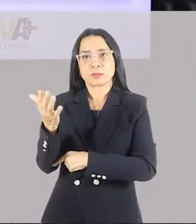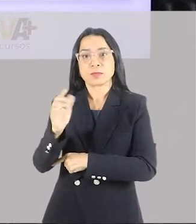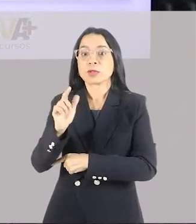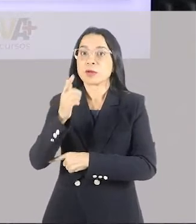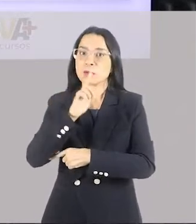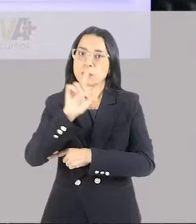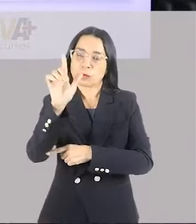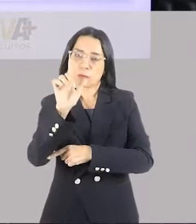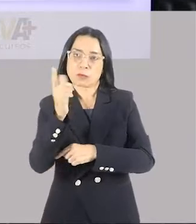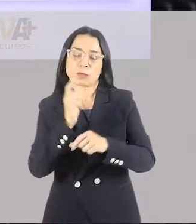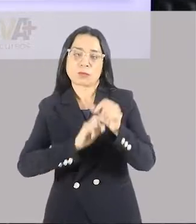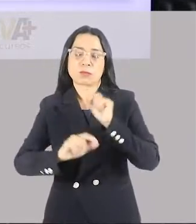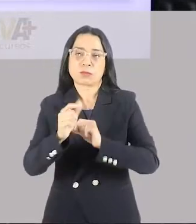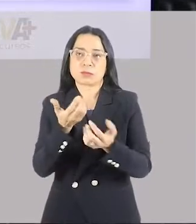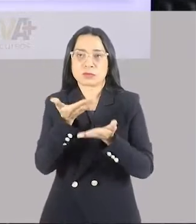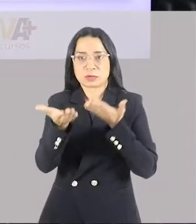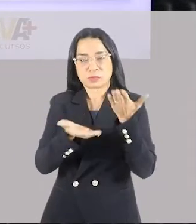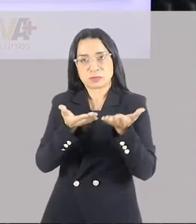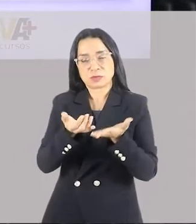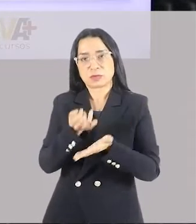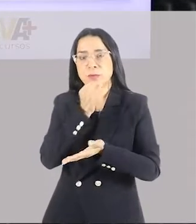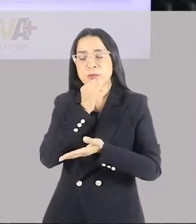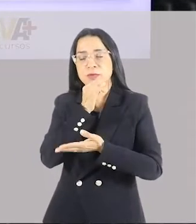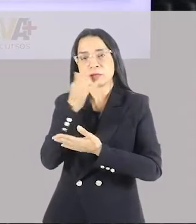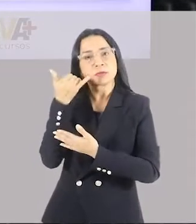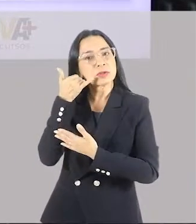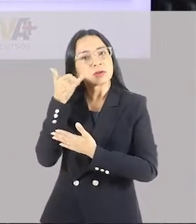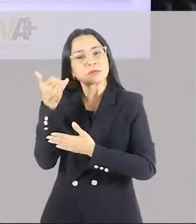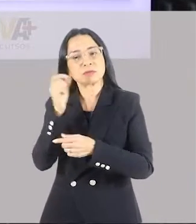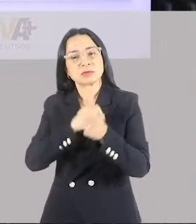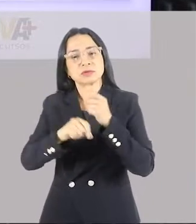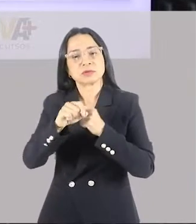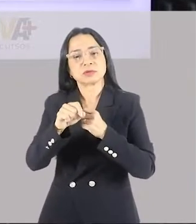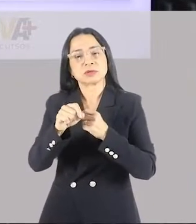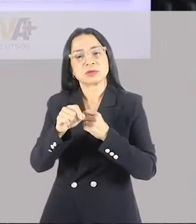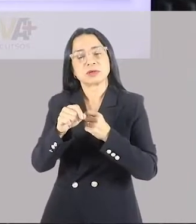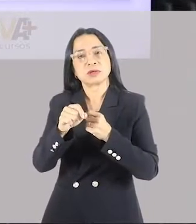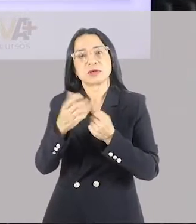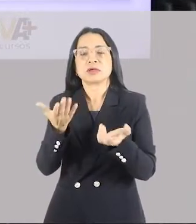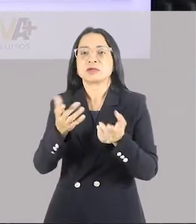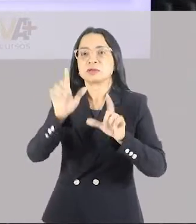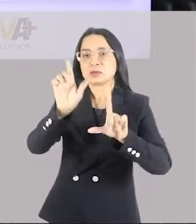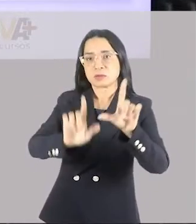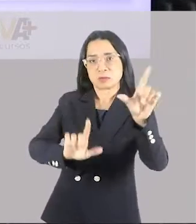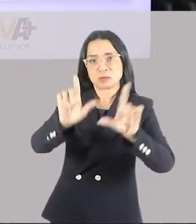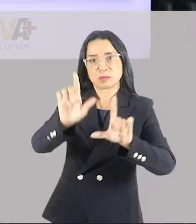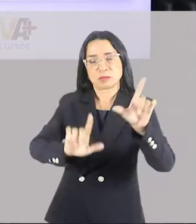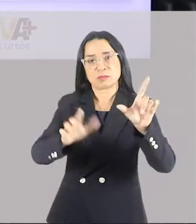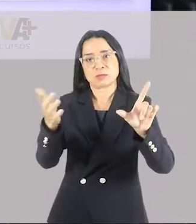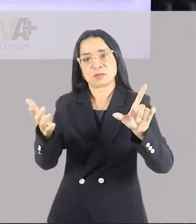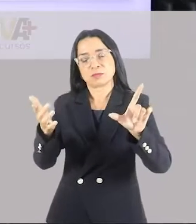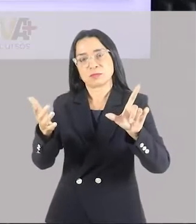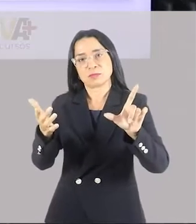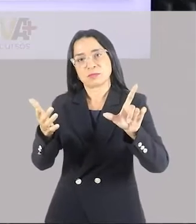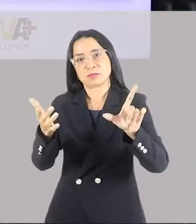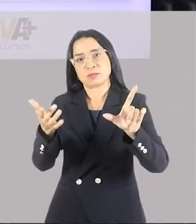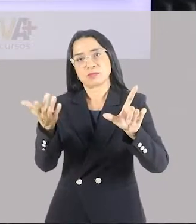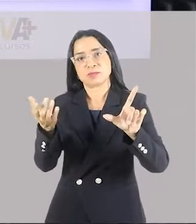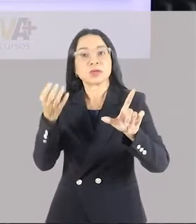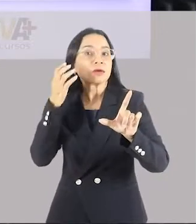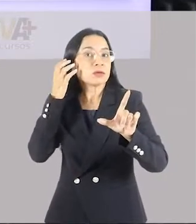Já outros serviços, como o de telefonia, o serviço de televisão, o serviço